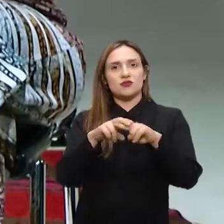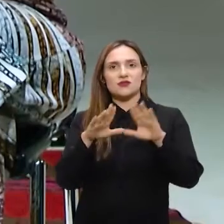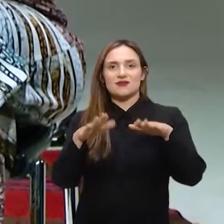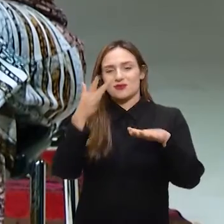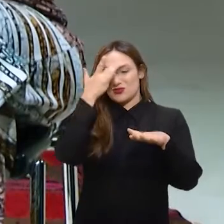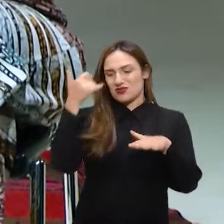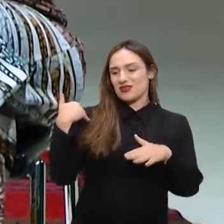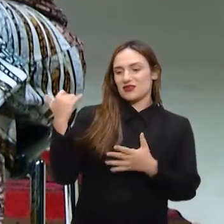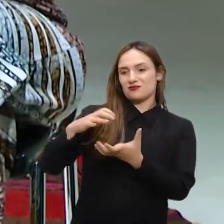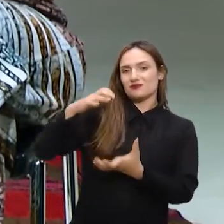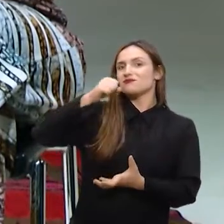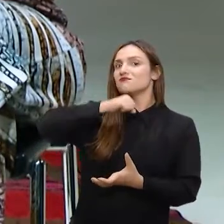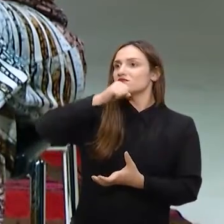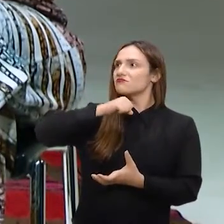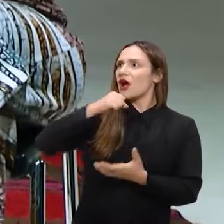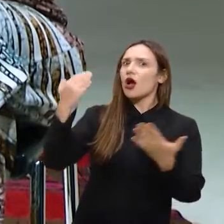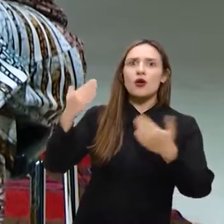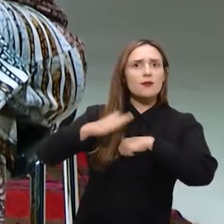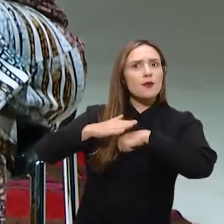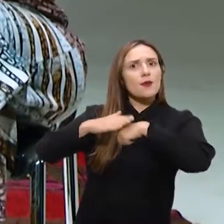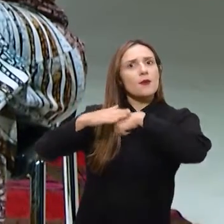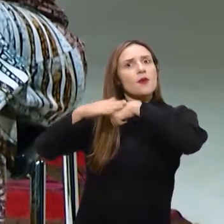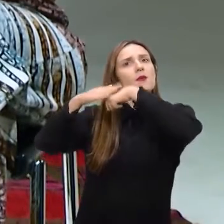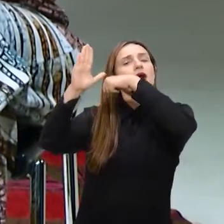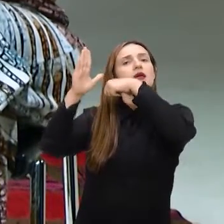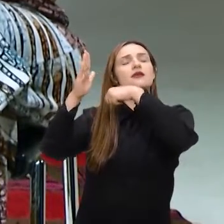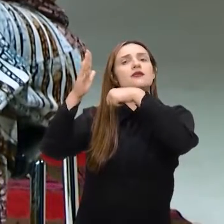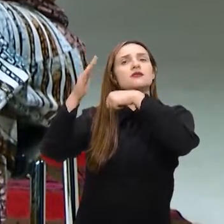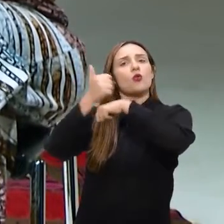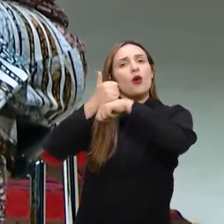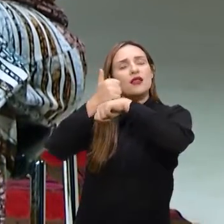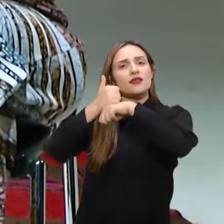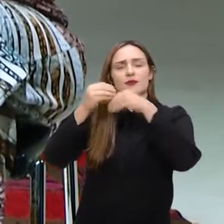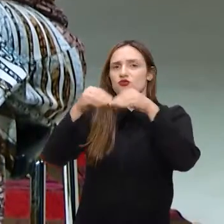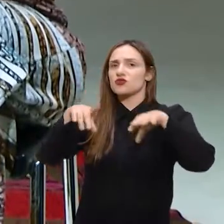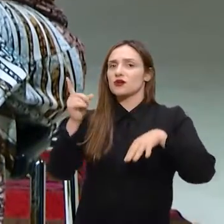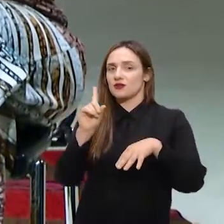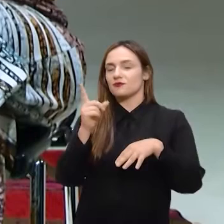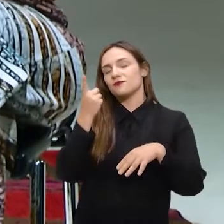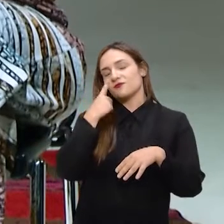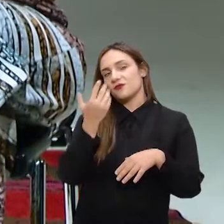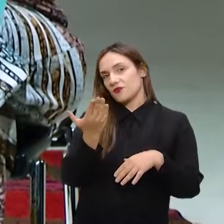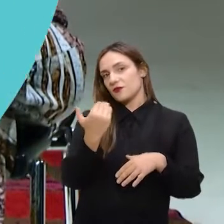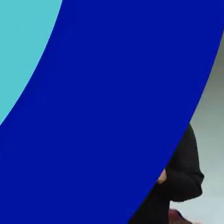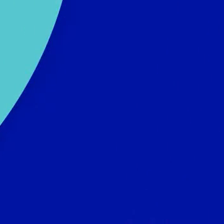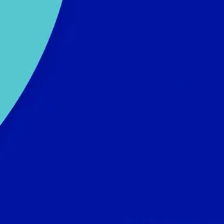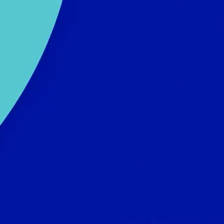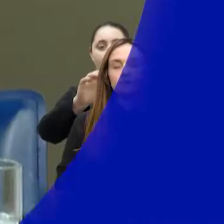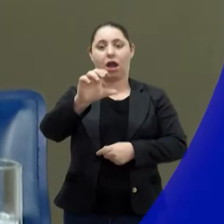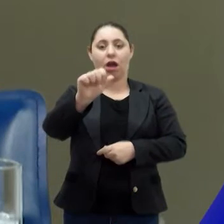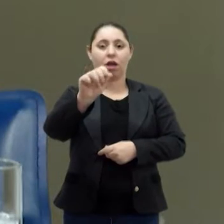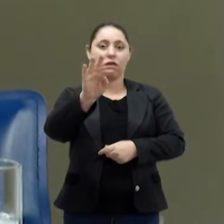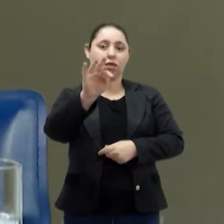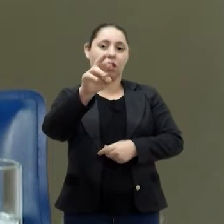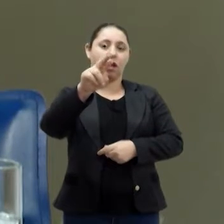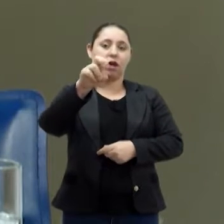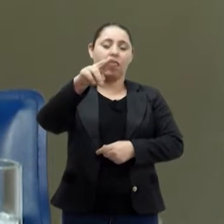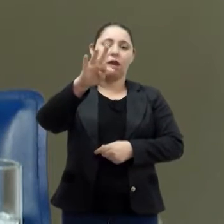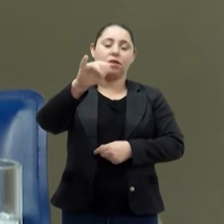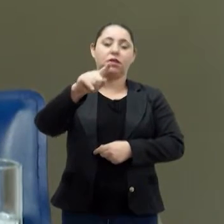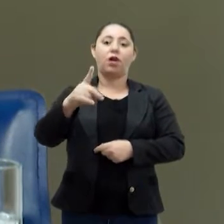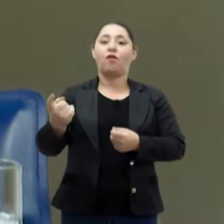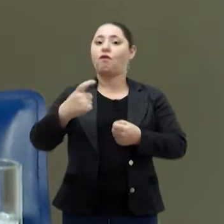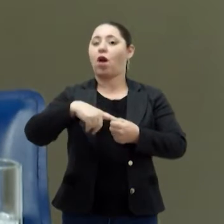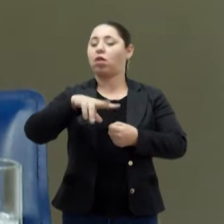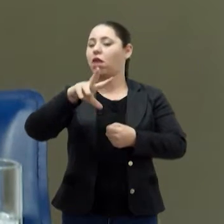por envolver indivíduos de terceira idade, tem estado cada vez menos invasivo. Vamos conferir. Catarata, ela